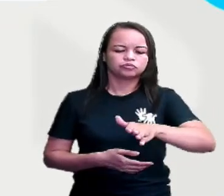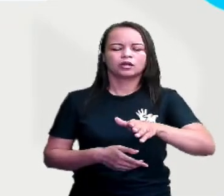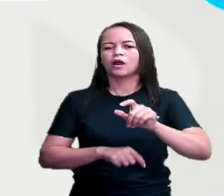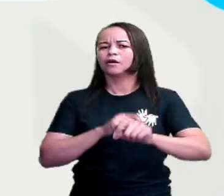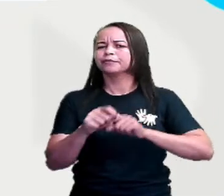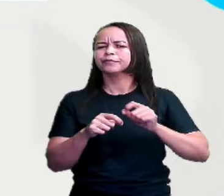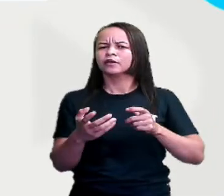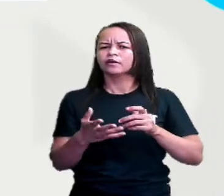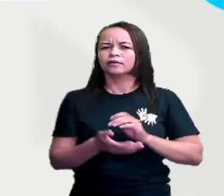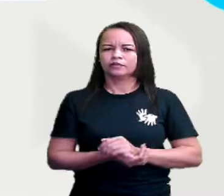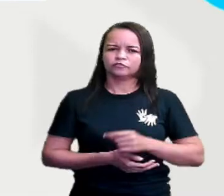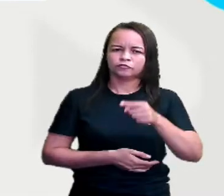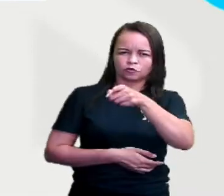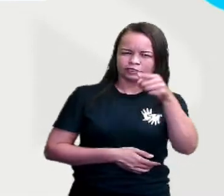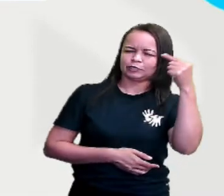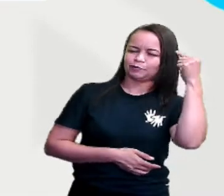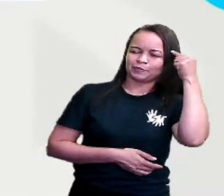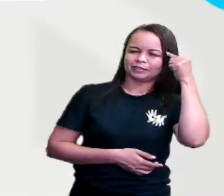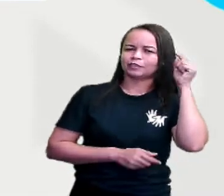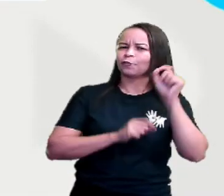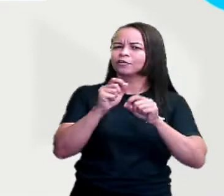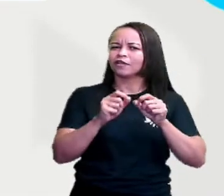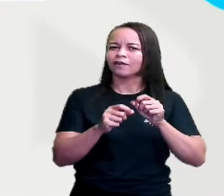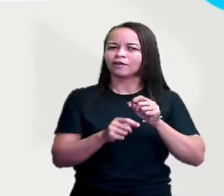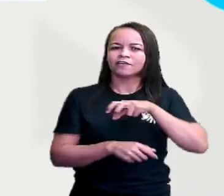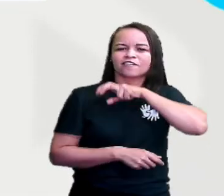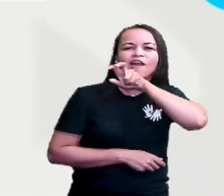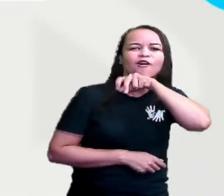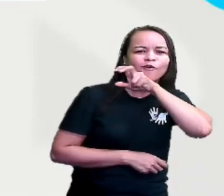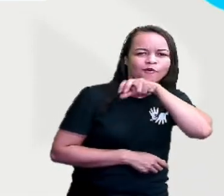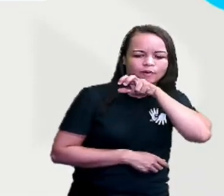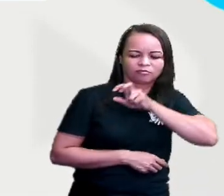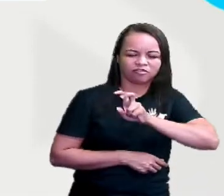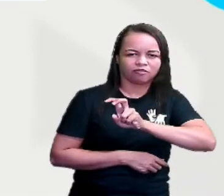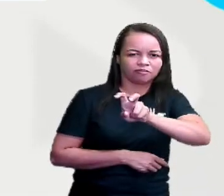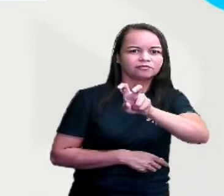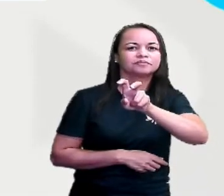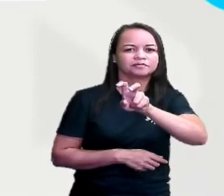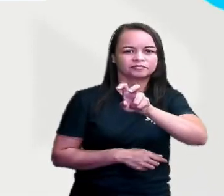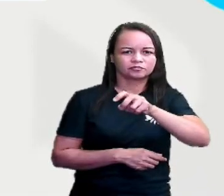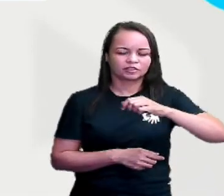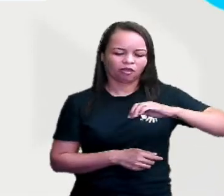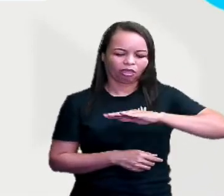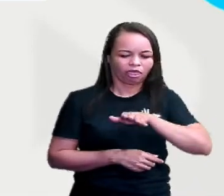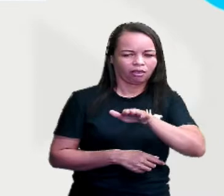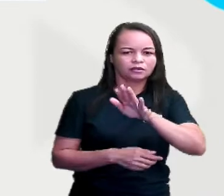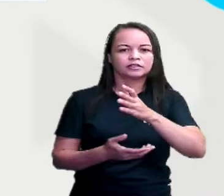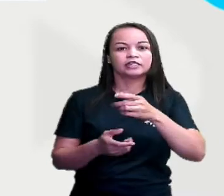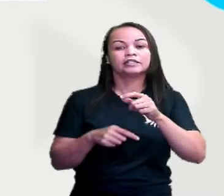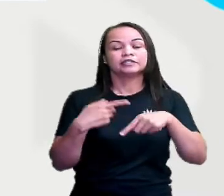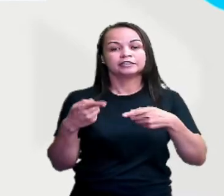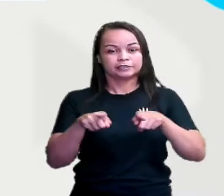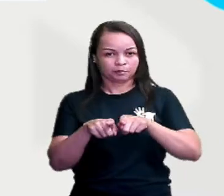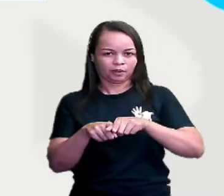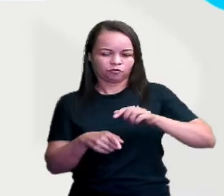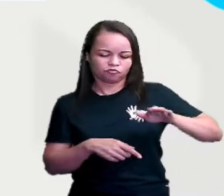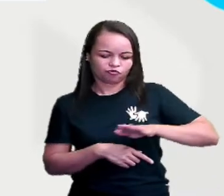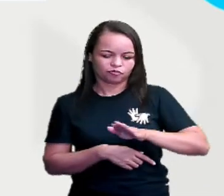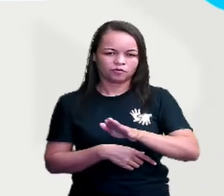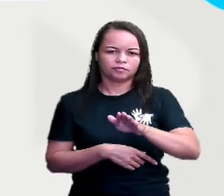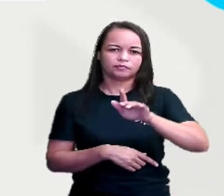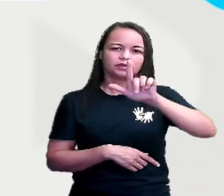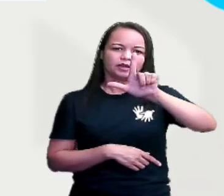casa você já pensou de cara aí na cobra, né? Nas serpentes. Então a gente poderia colocar como as cobras e os lagartos,